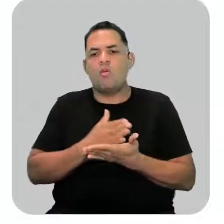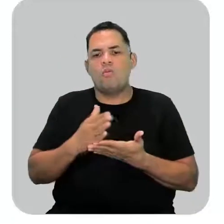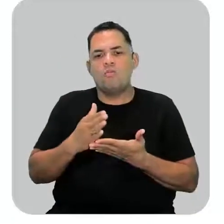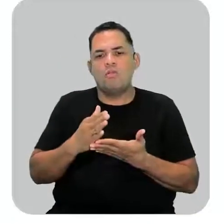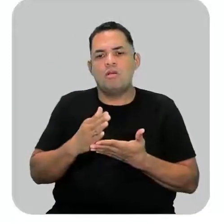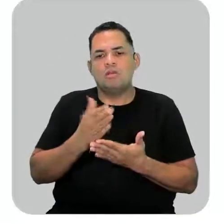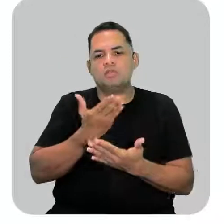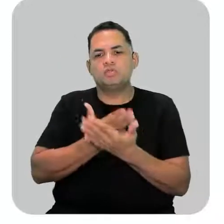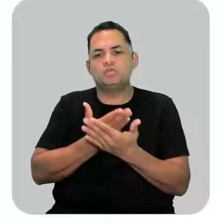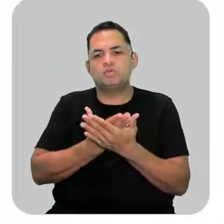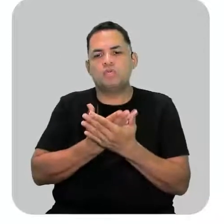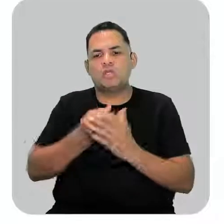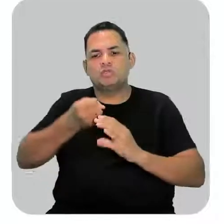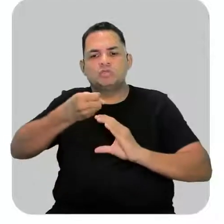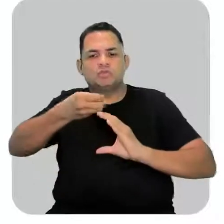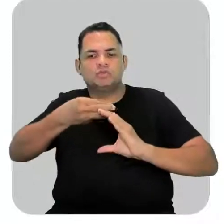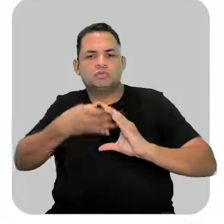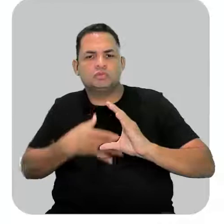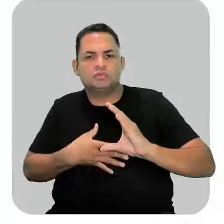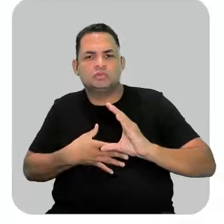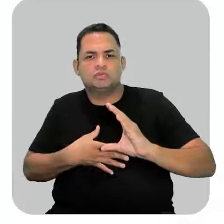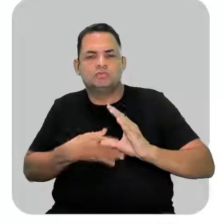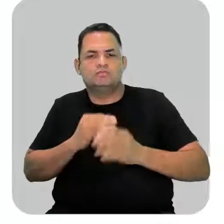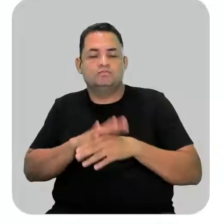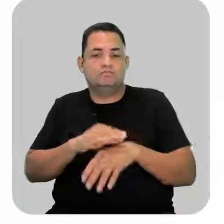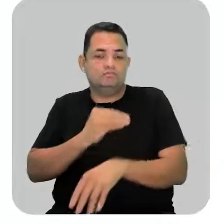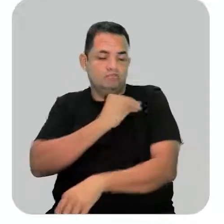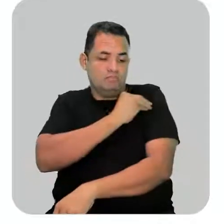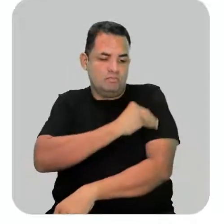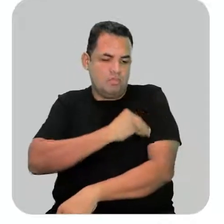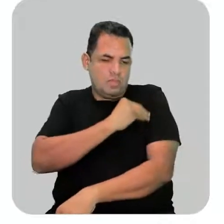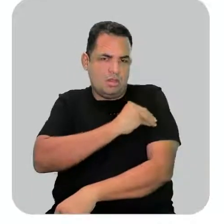essas funções pela função álcool.